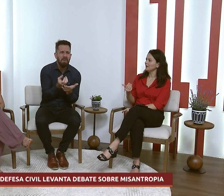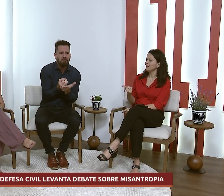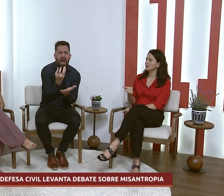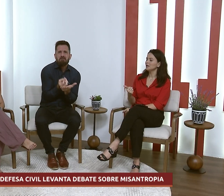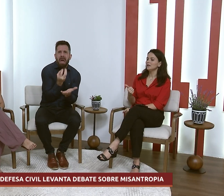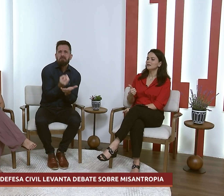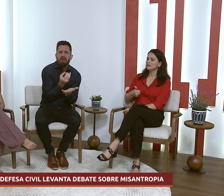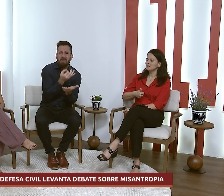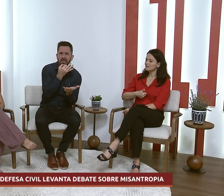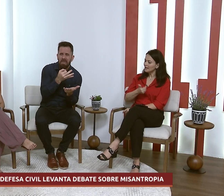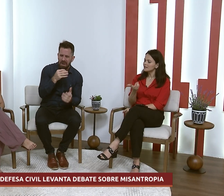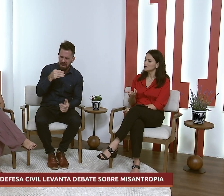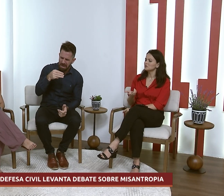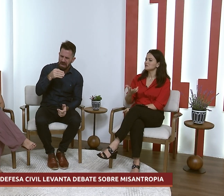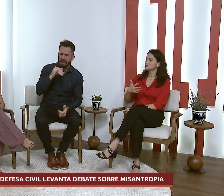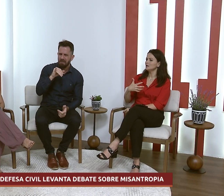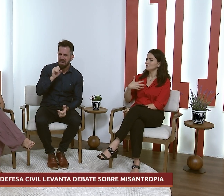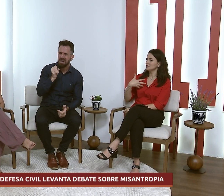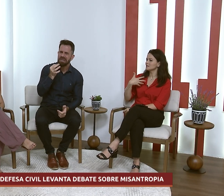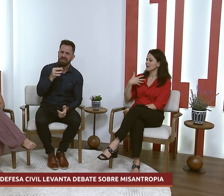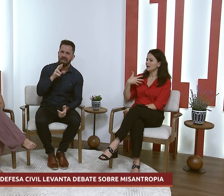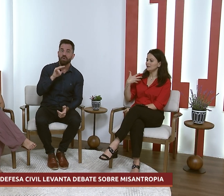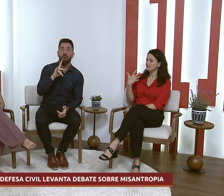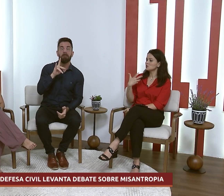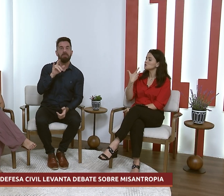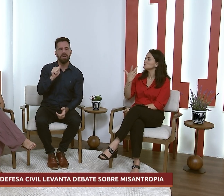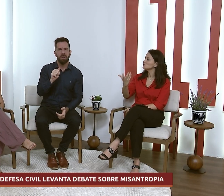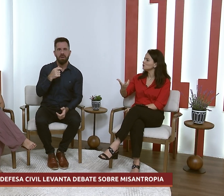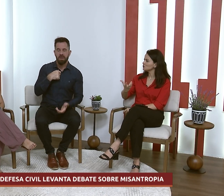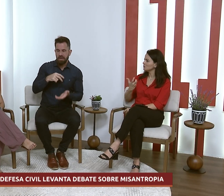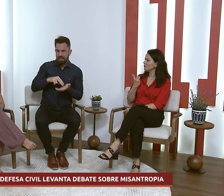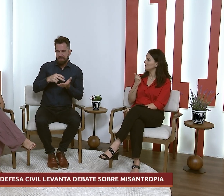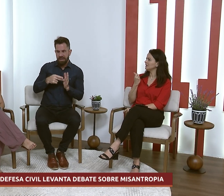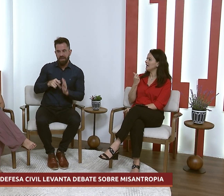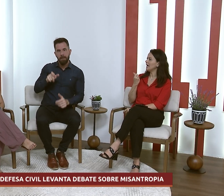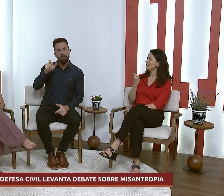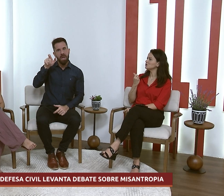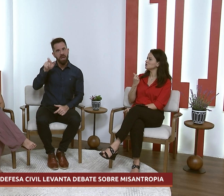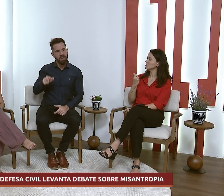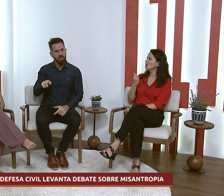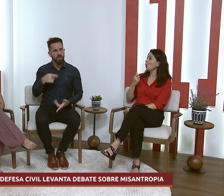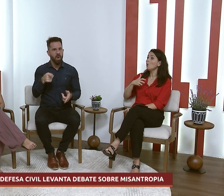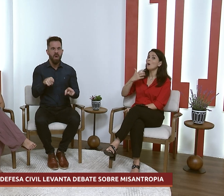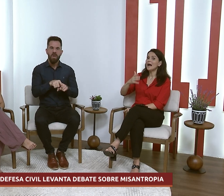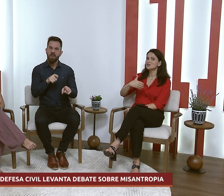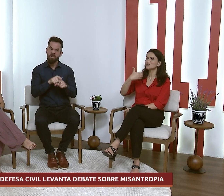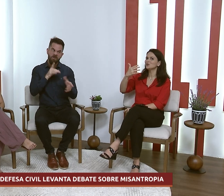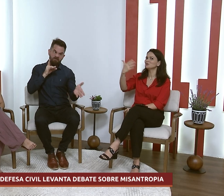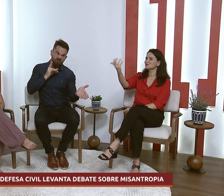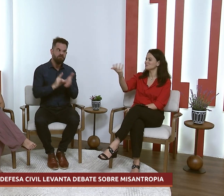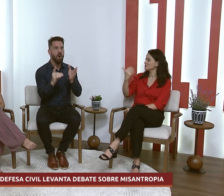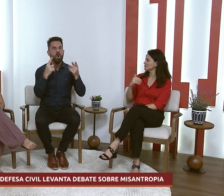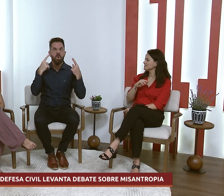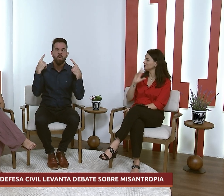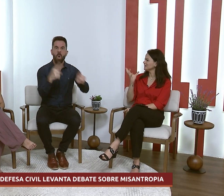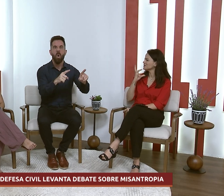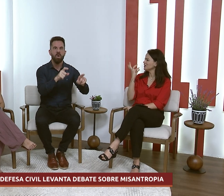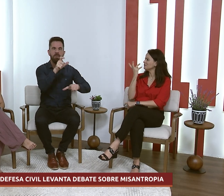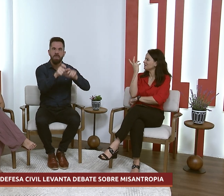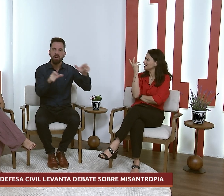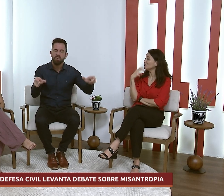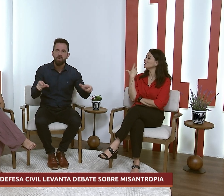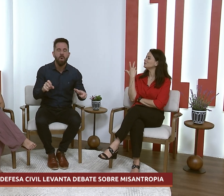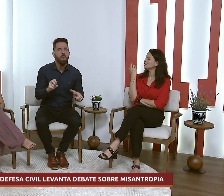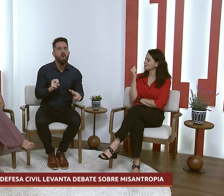seria alguém que tem essa condição, que está aí desgostoso com a humanidade ou acha que outras pessoas têm? O que a